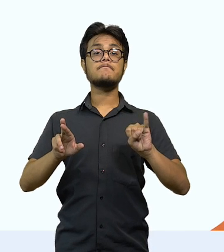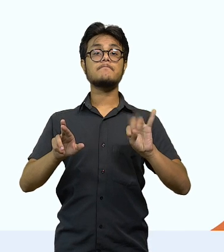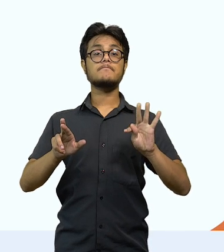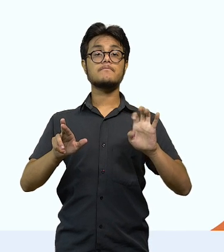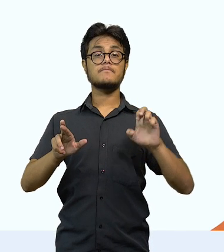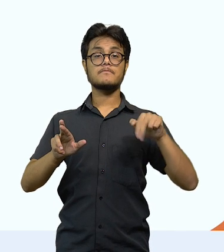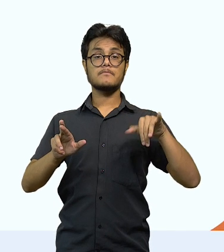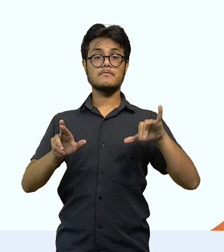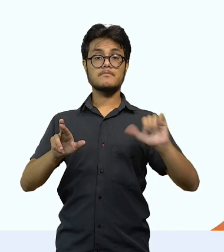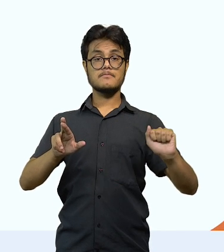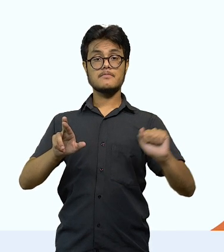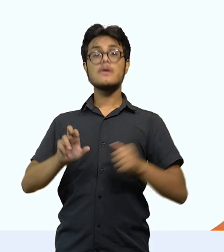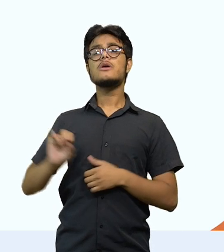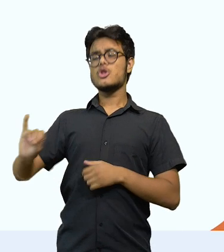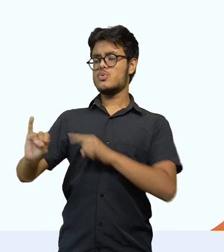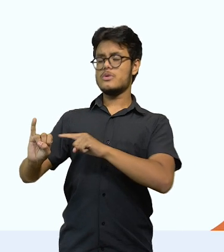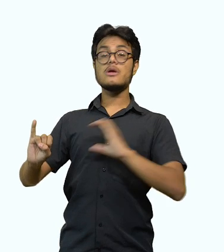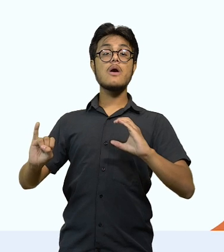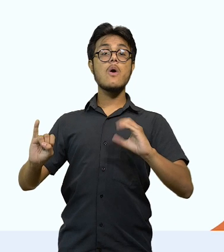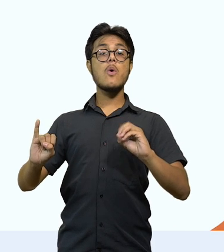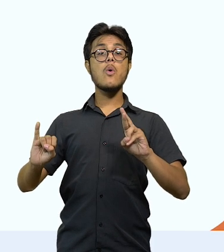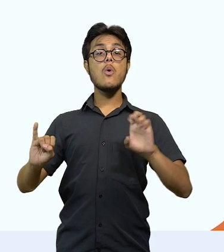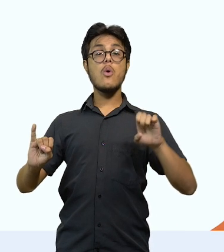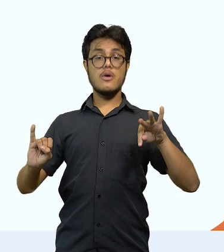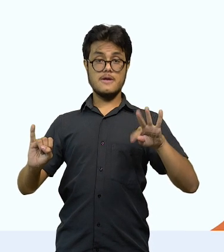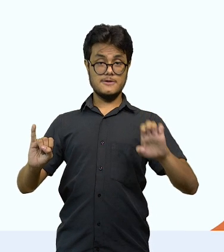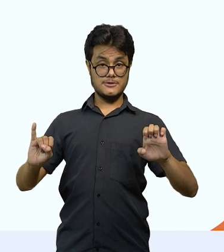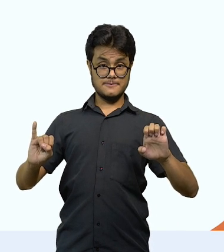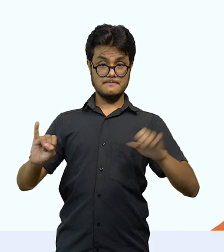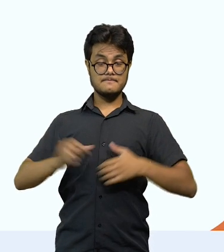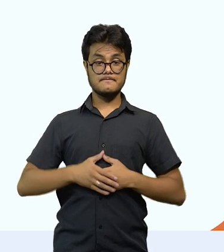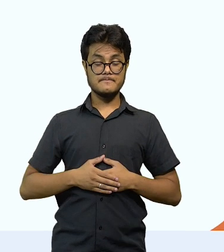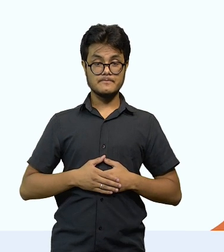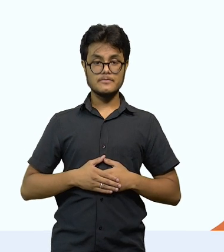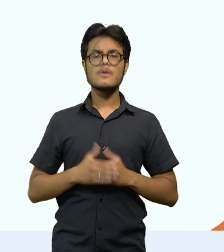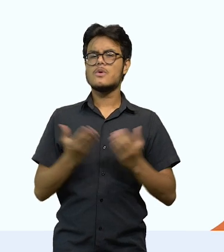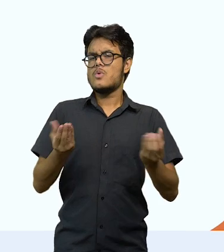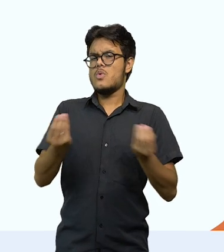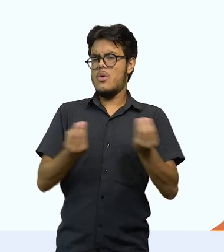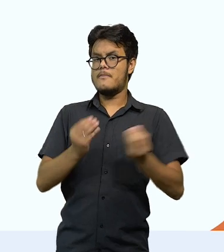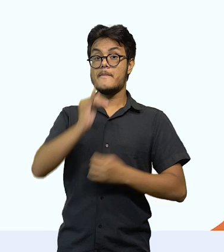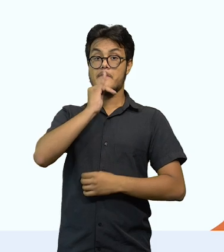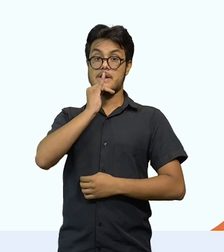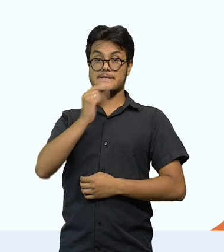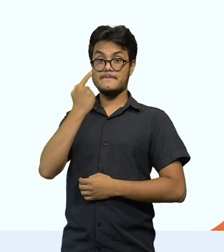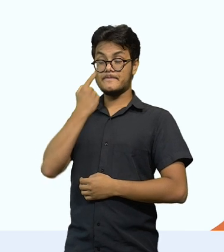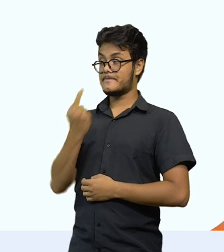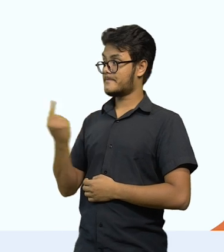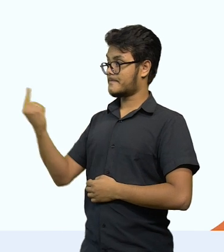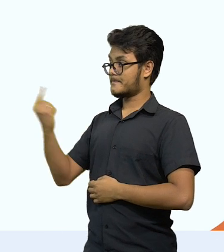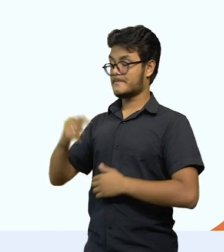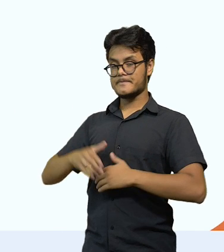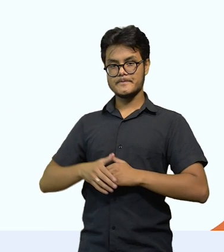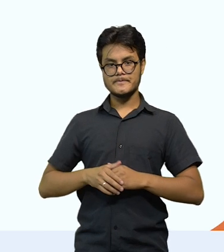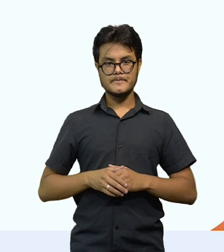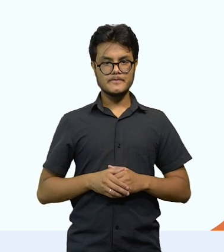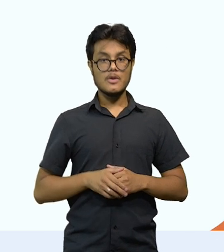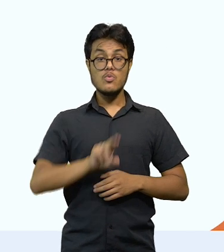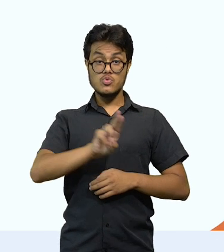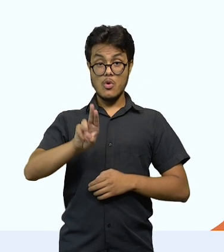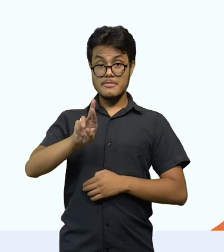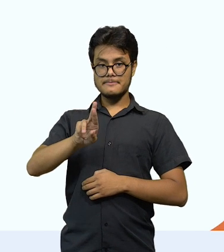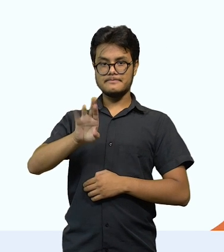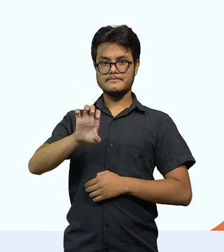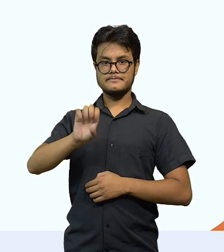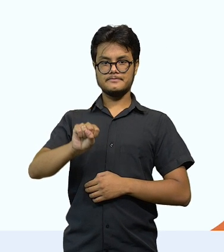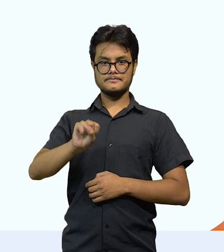e o I é a corrente elétrica. E exemplos de resistores, né? Quando eu vou visualizar o tipo de